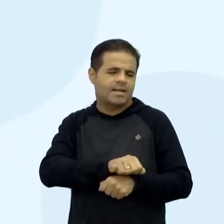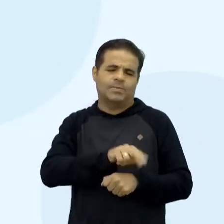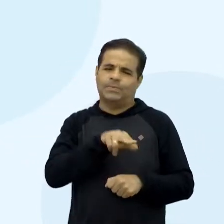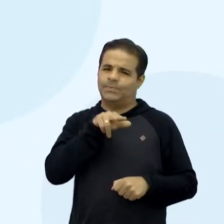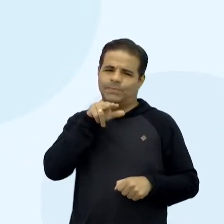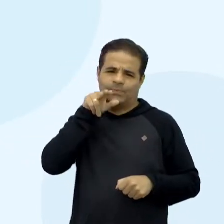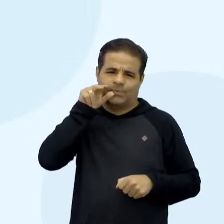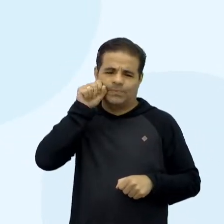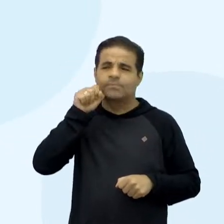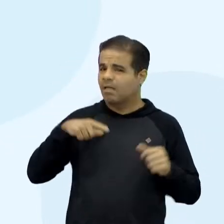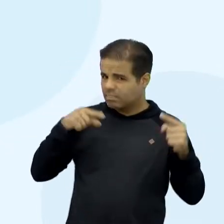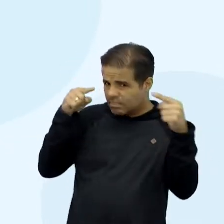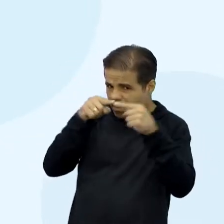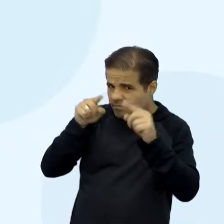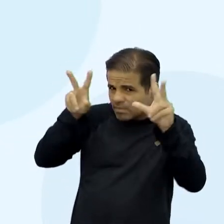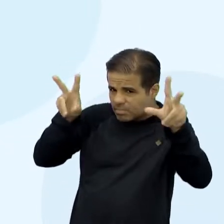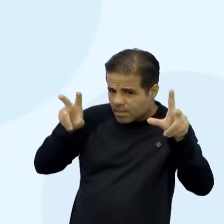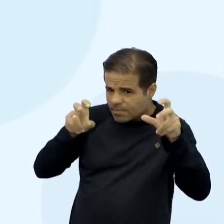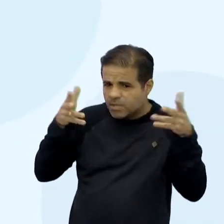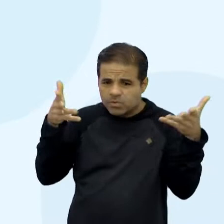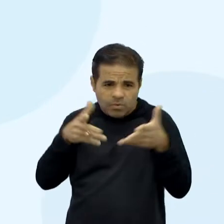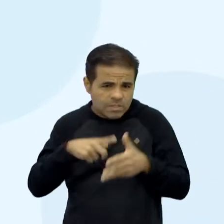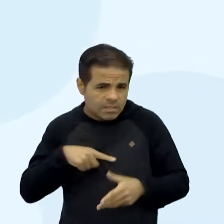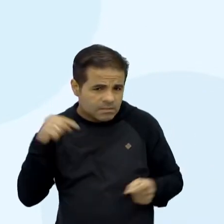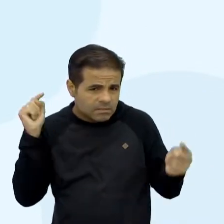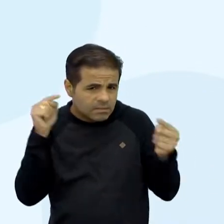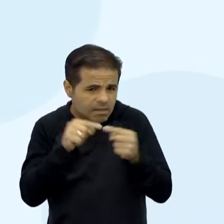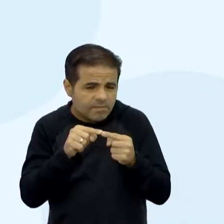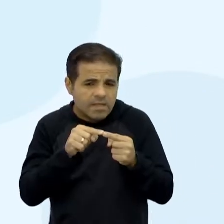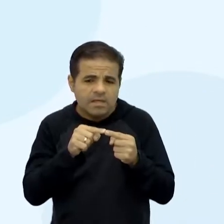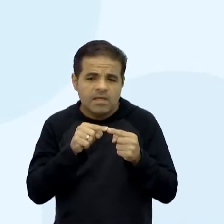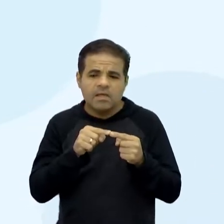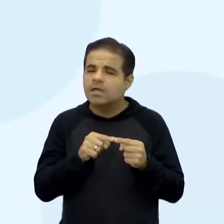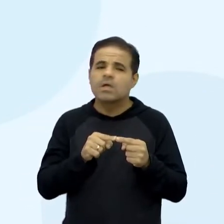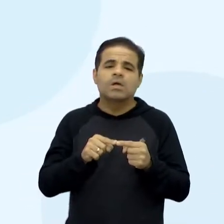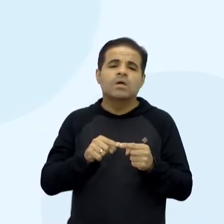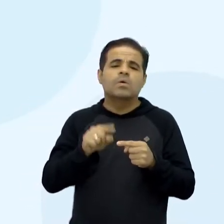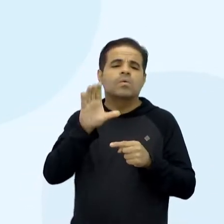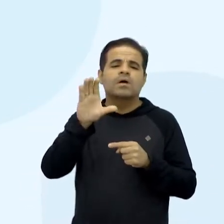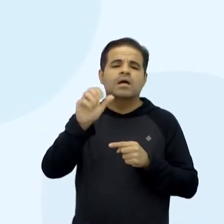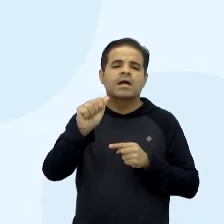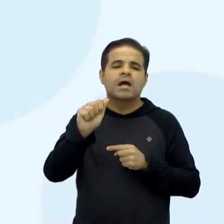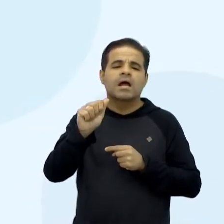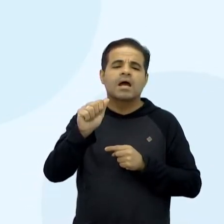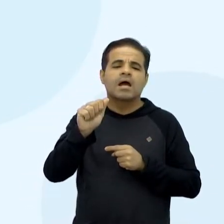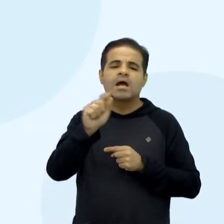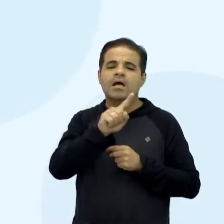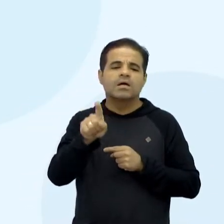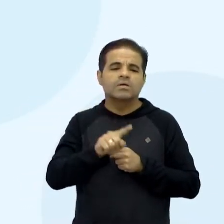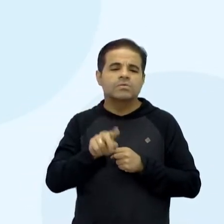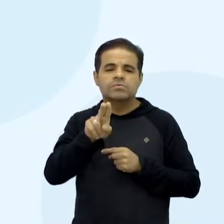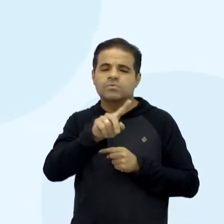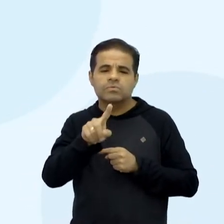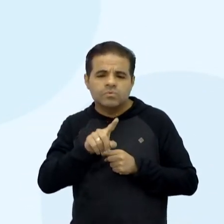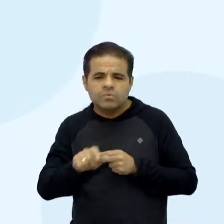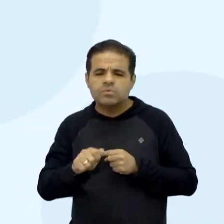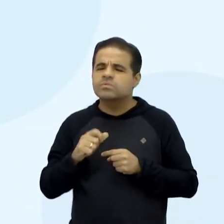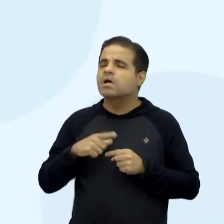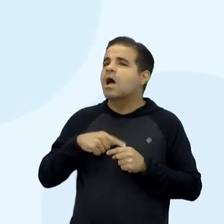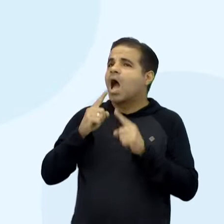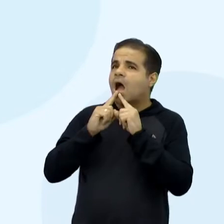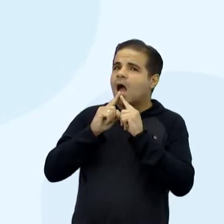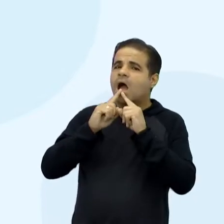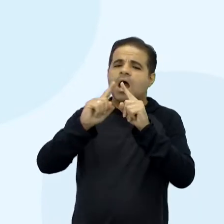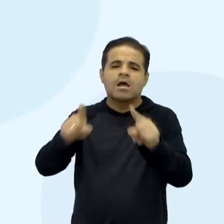acha que tem a ver com a nossa temática de hoje? Tem sim, tem a ver com... na verdade, o Cazuza nessa letra ele faz uma crítica muito contundente à